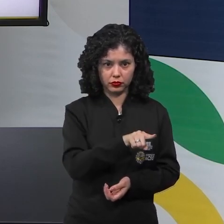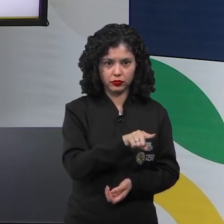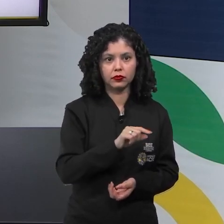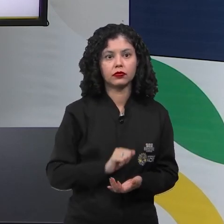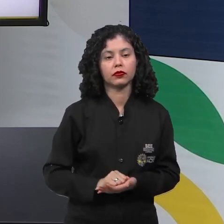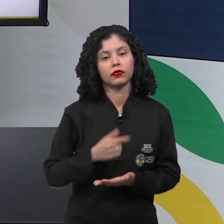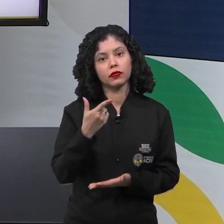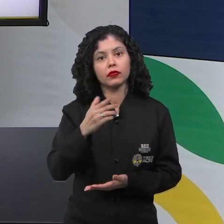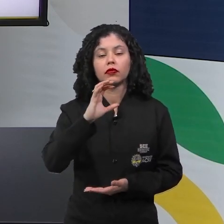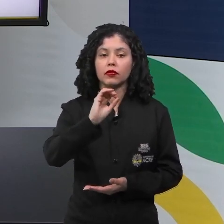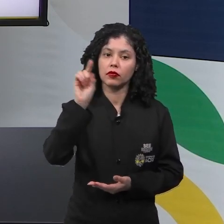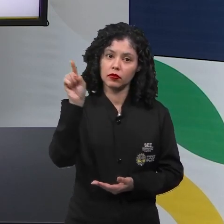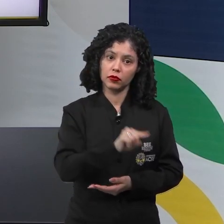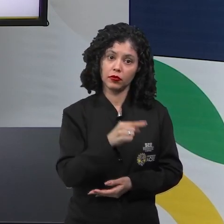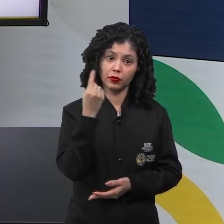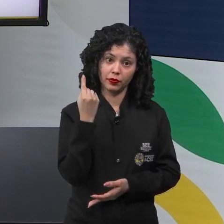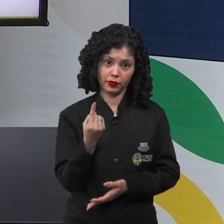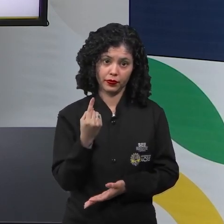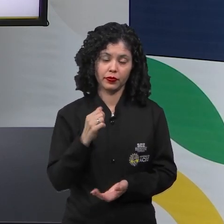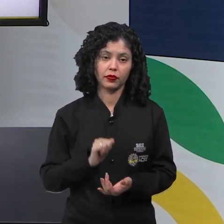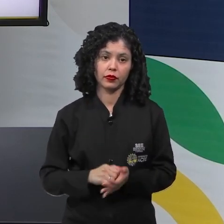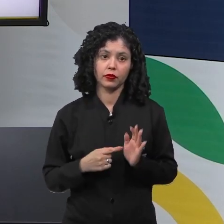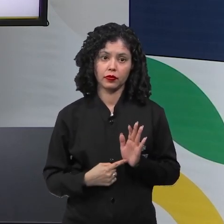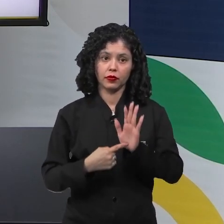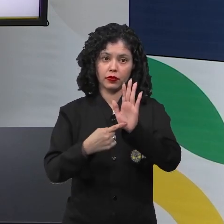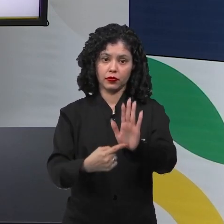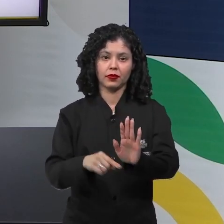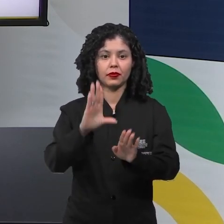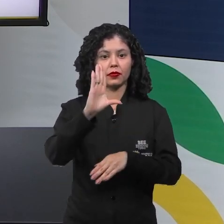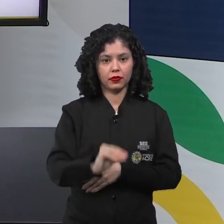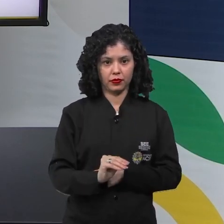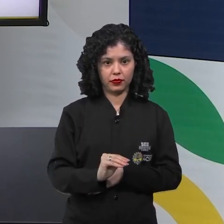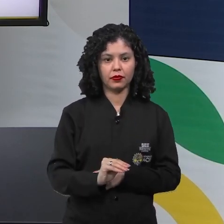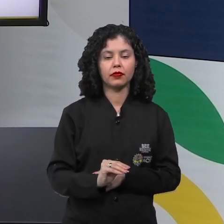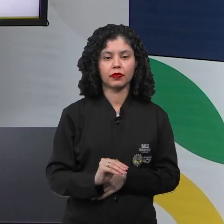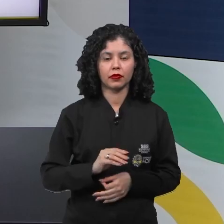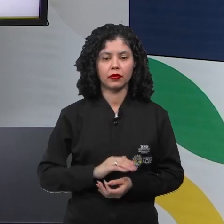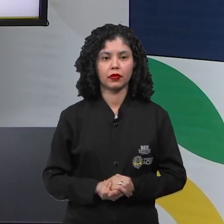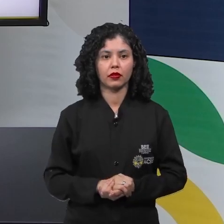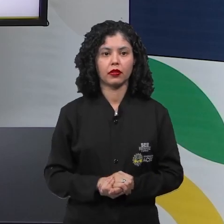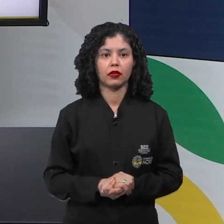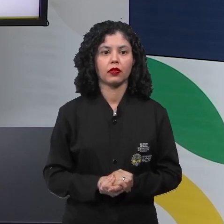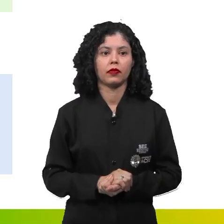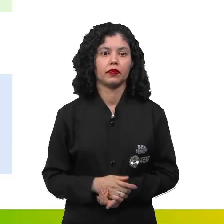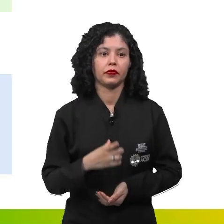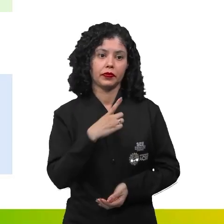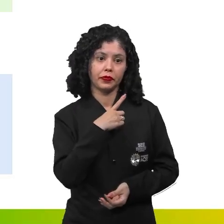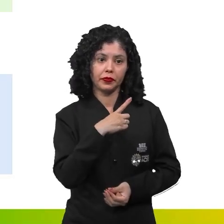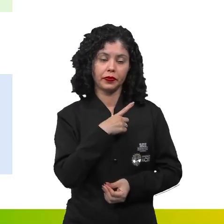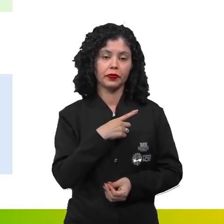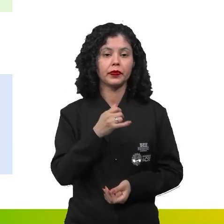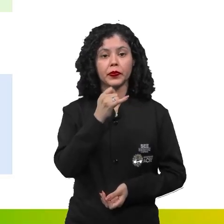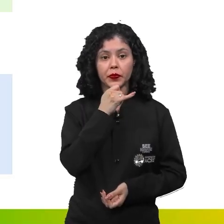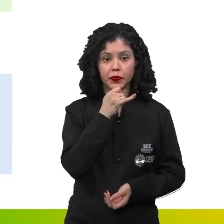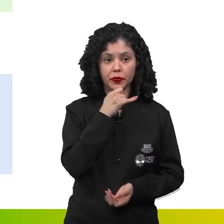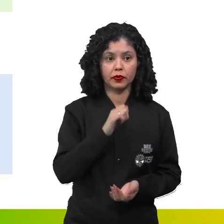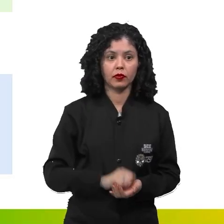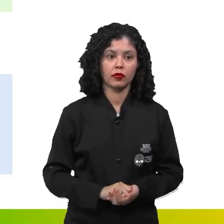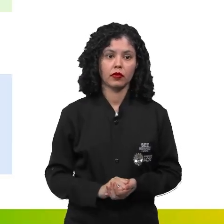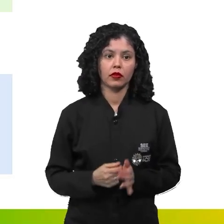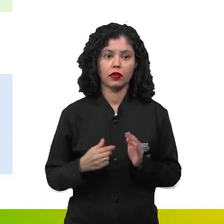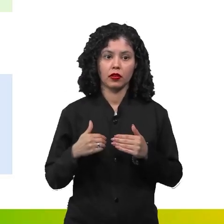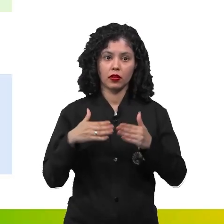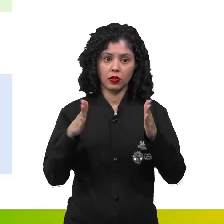meio? Ali é um 0 e um 1, que representa exatamente os números binários. Nós temos aqui como alguns exemplos, uma